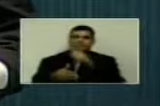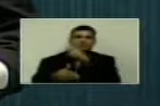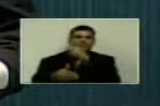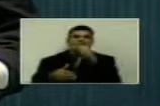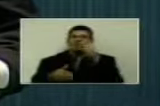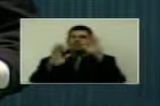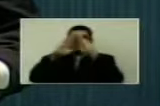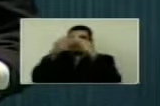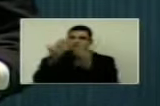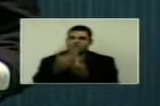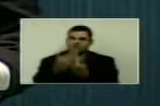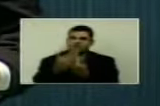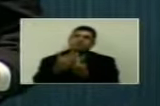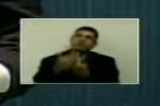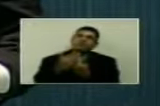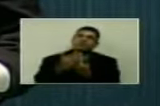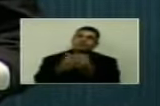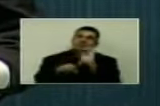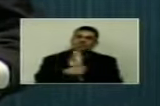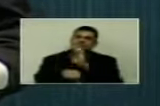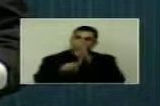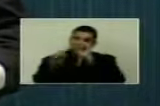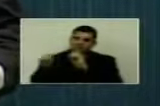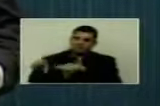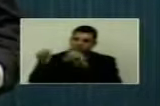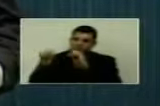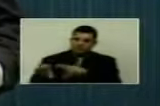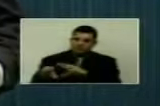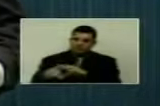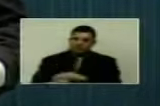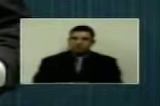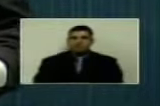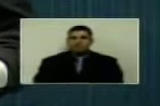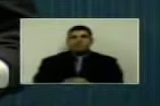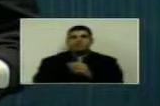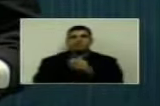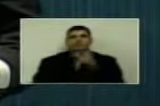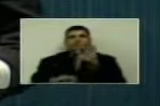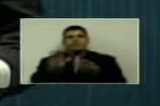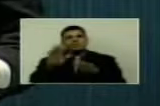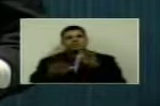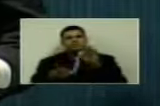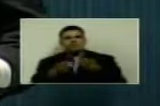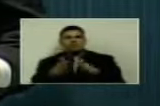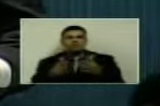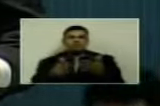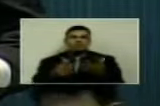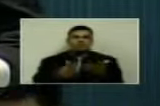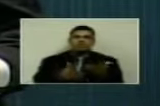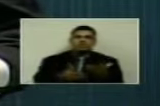merenda escolar da Rede Pública Estadual de Ensino. São